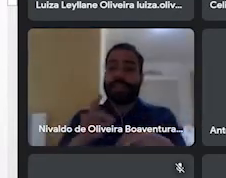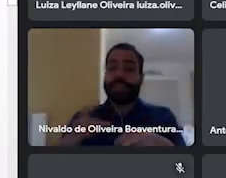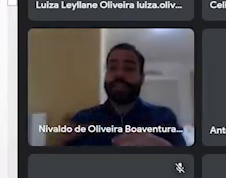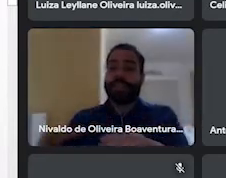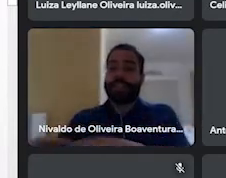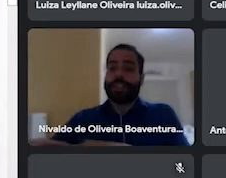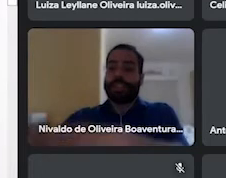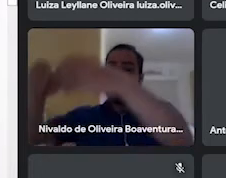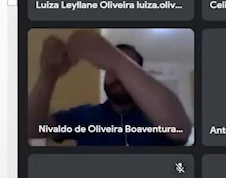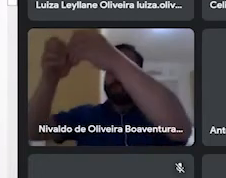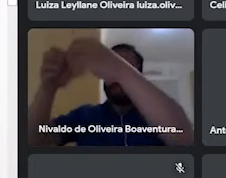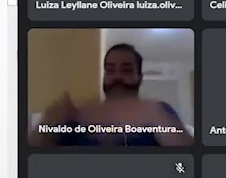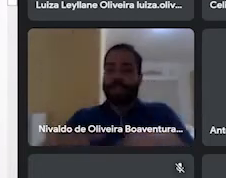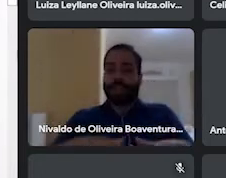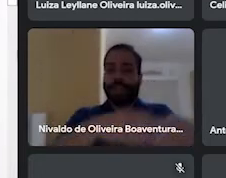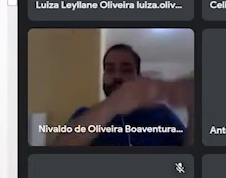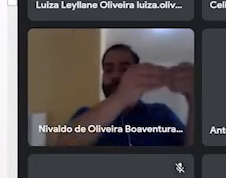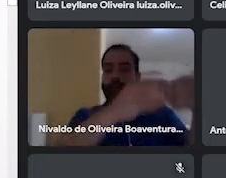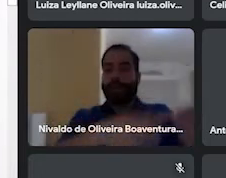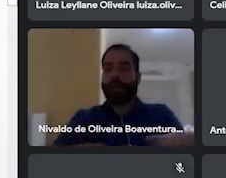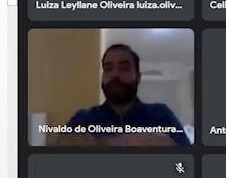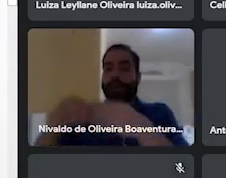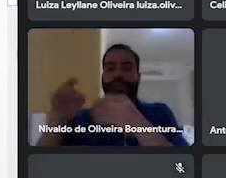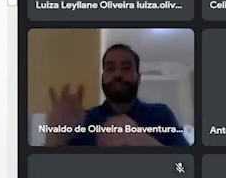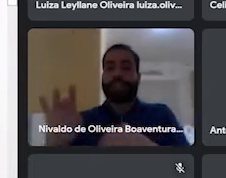conezinhos no local.